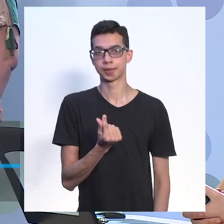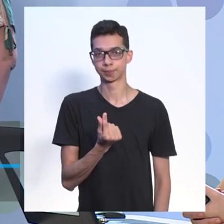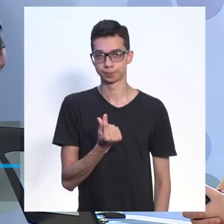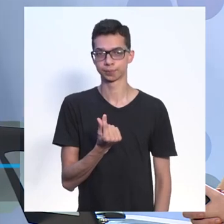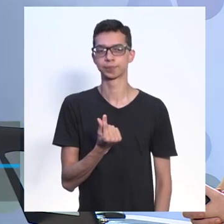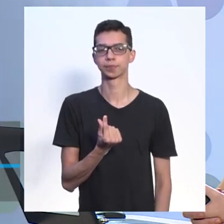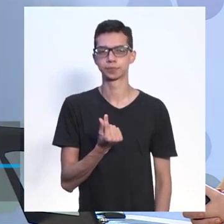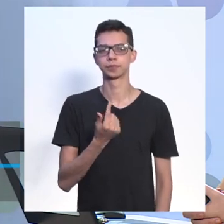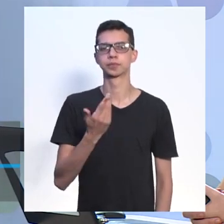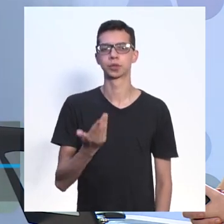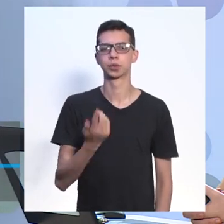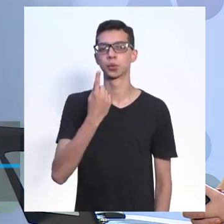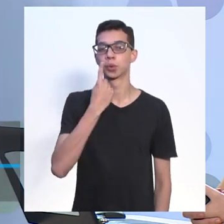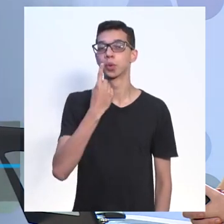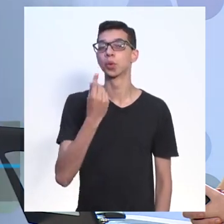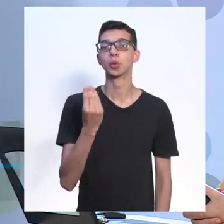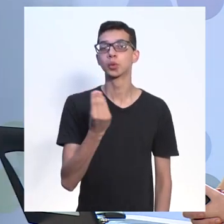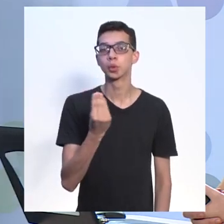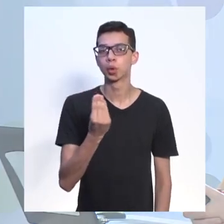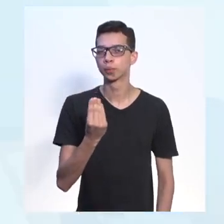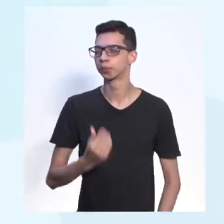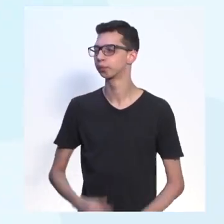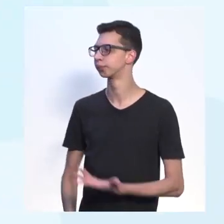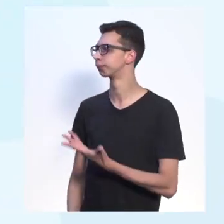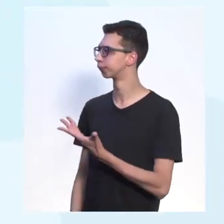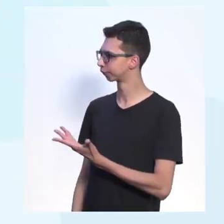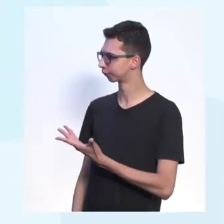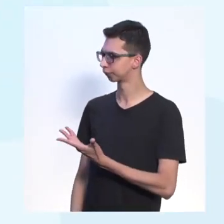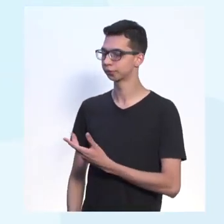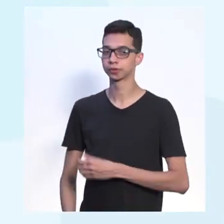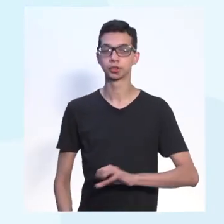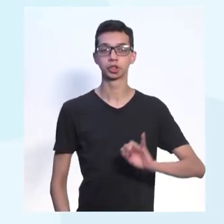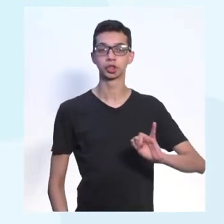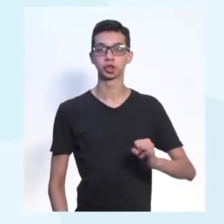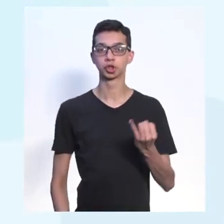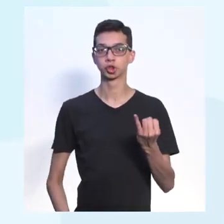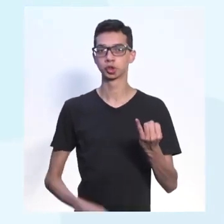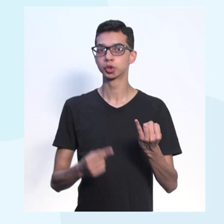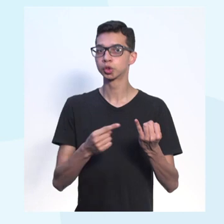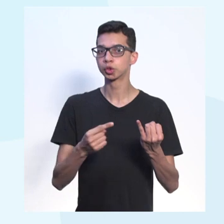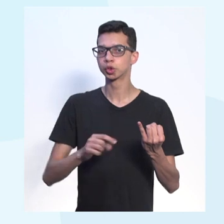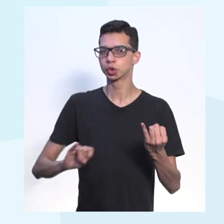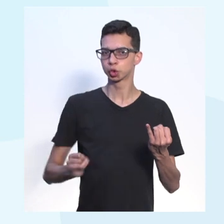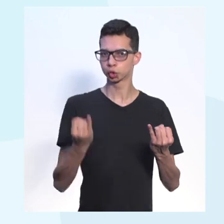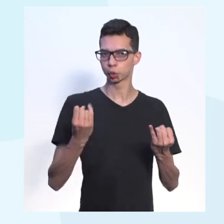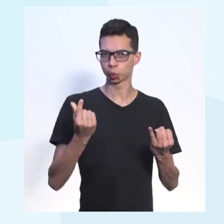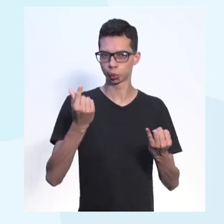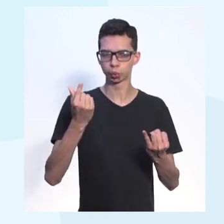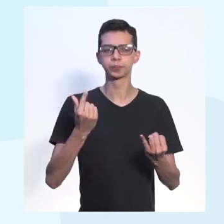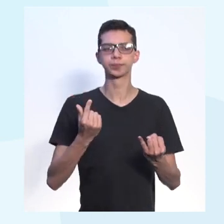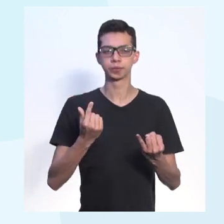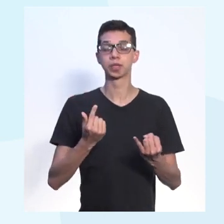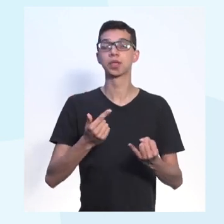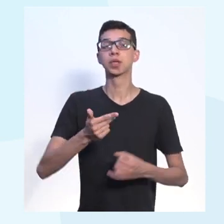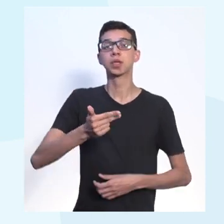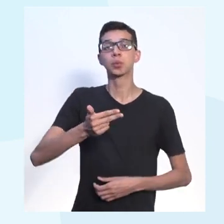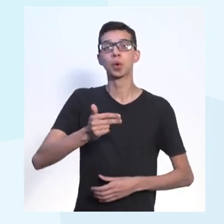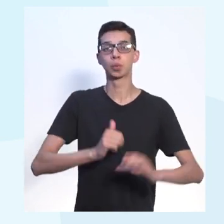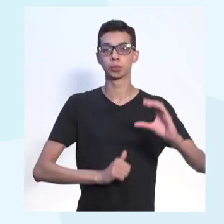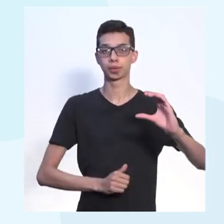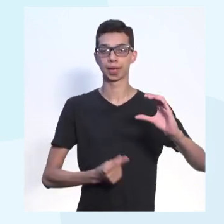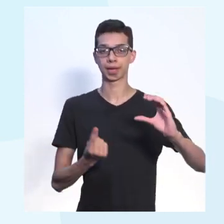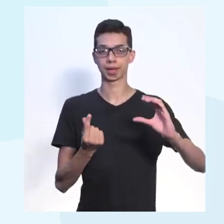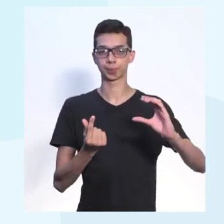fórmula, como a gente viu, juro igual a capital, estou falando bem na ordem,